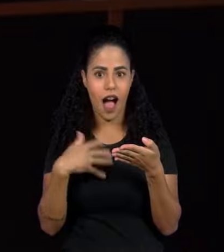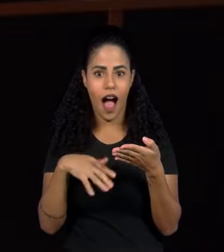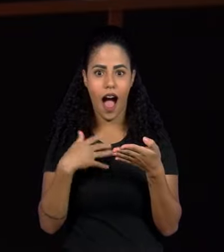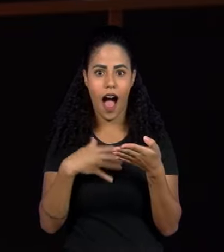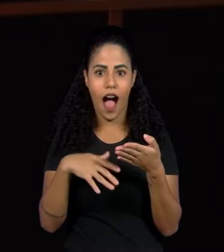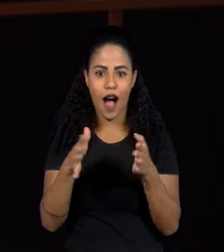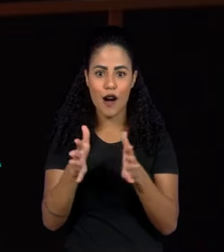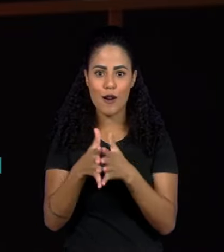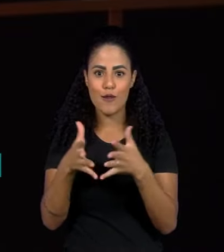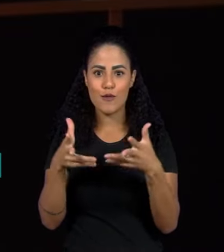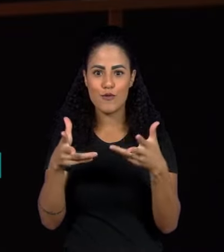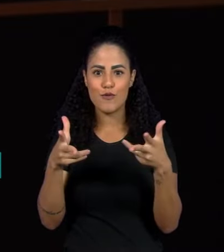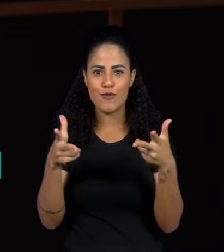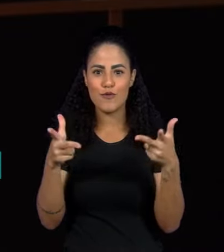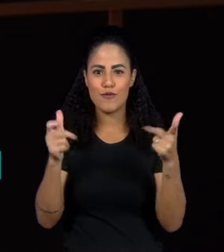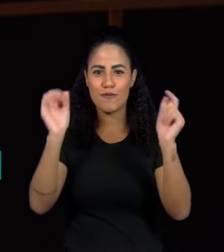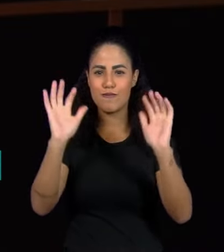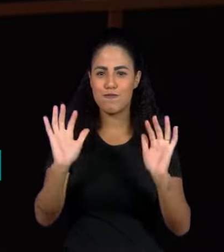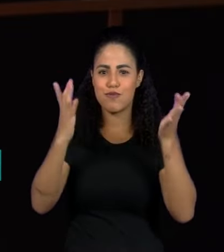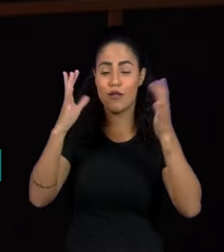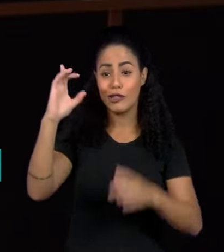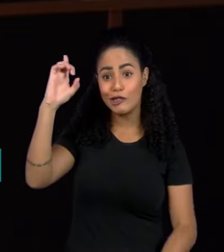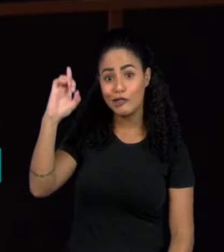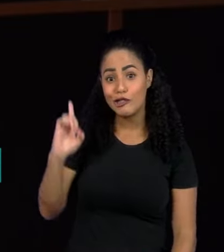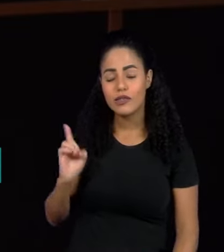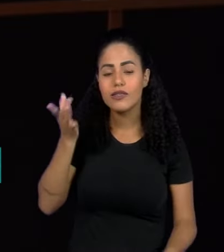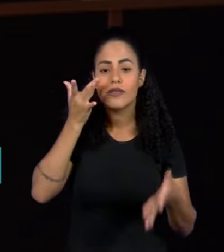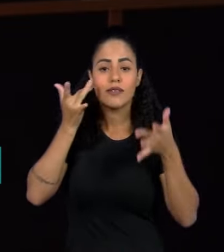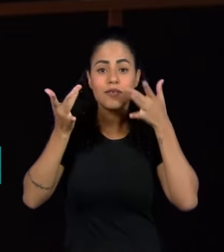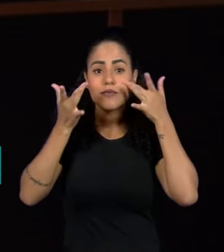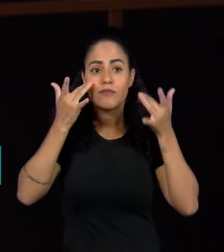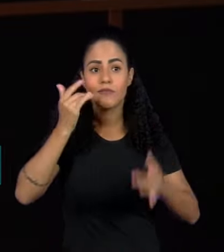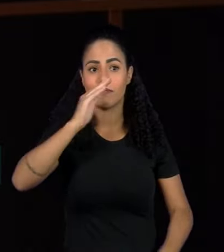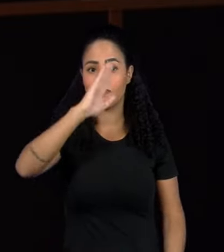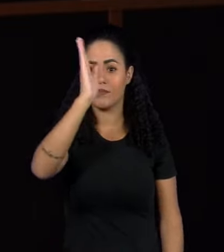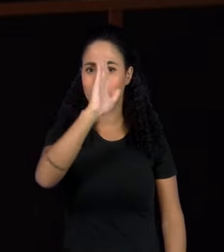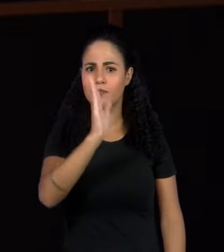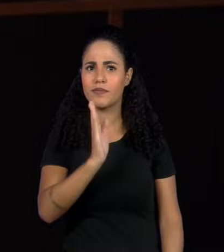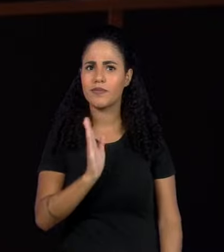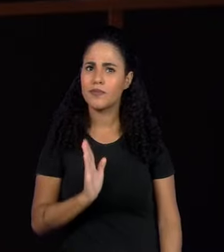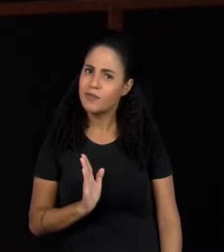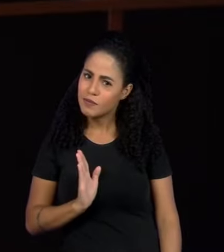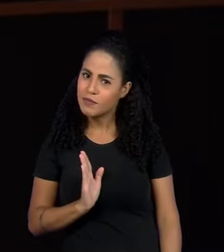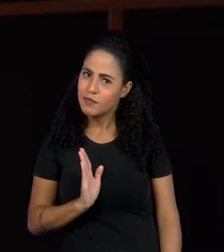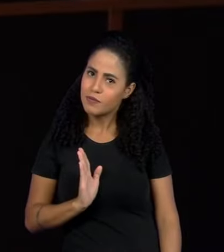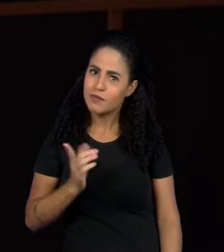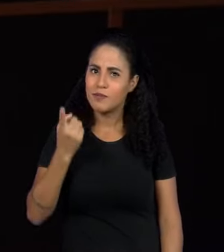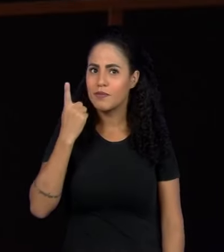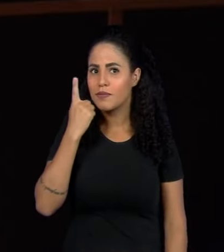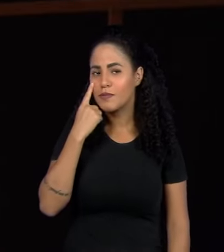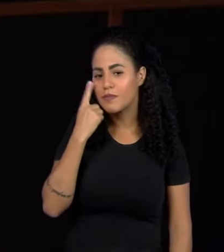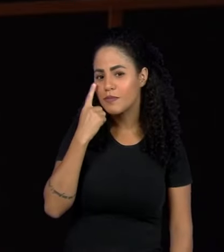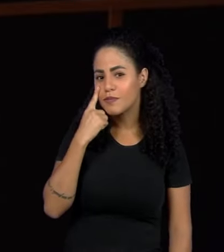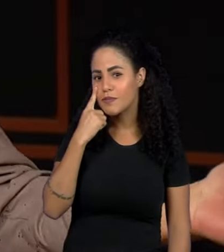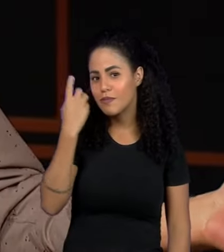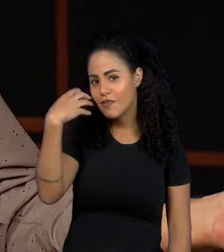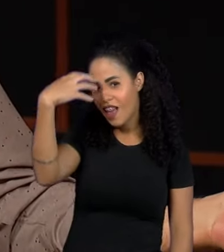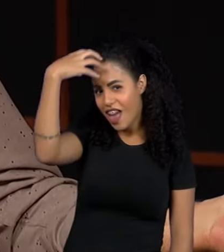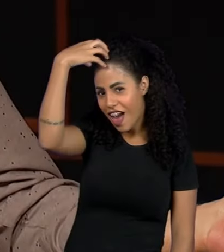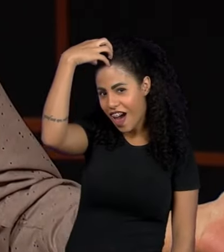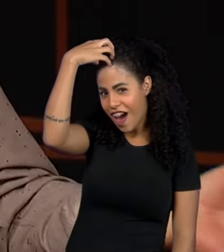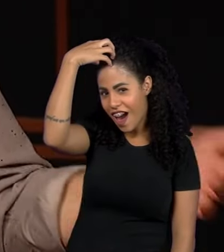Uau! Ele é um dos mais celebrados diretores do teatro brasileiro. Pequenos Burgueses, o Rei da Vela.